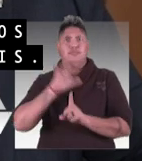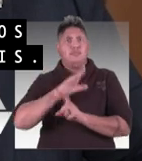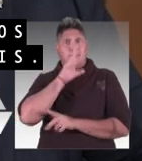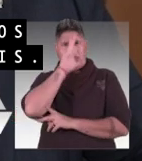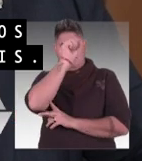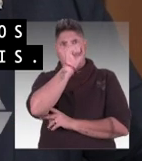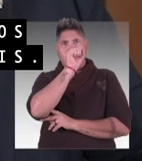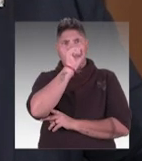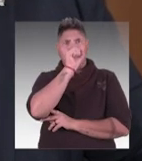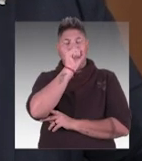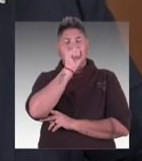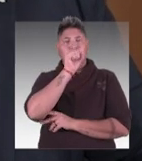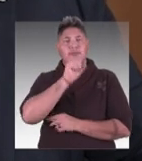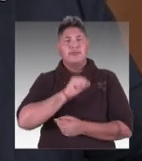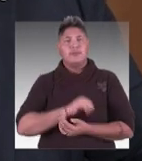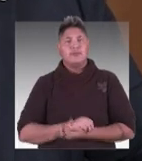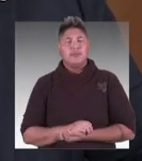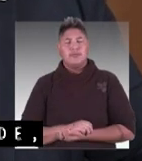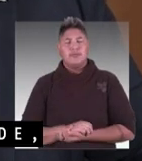direitos sociais.